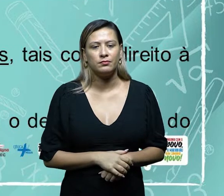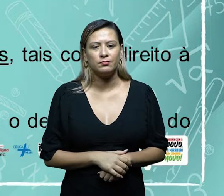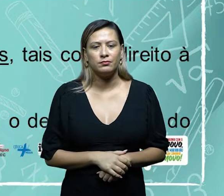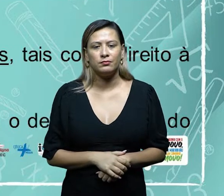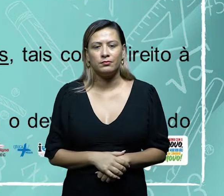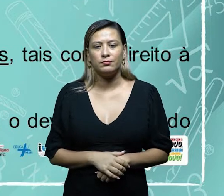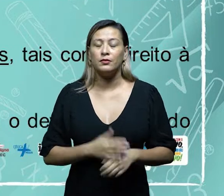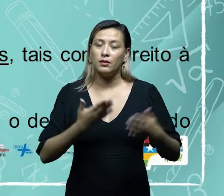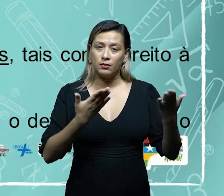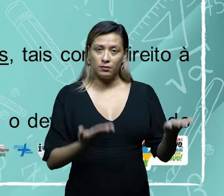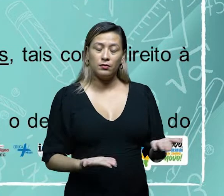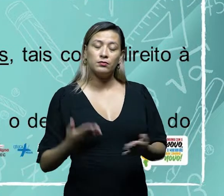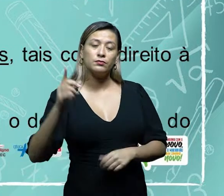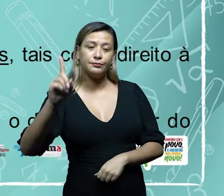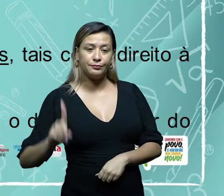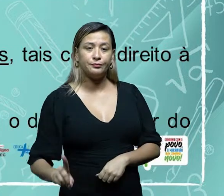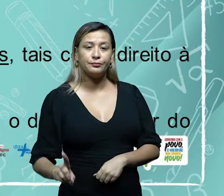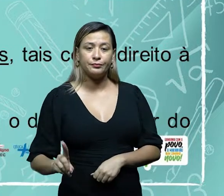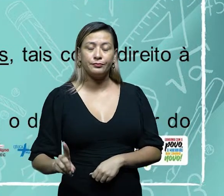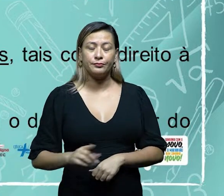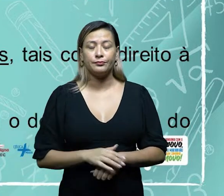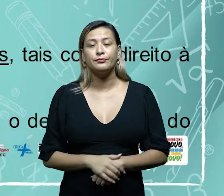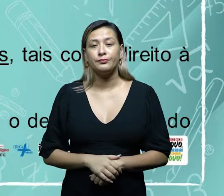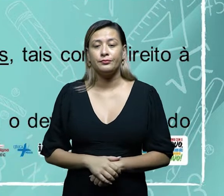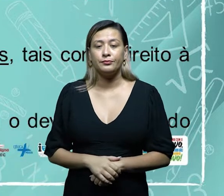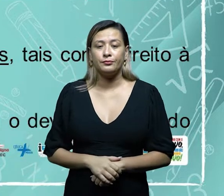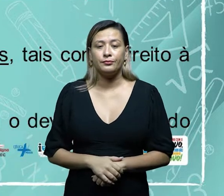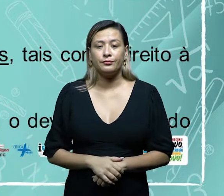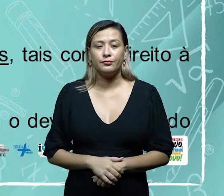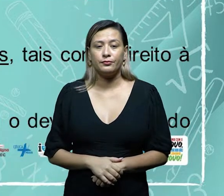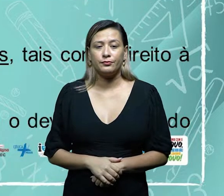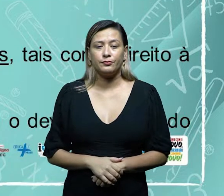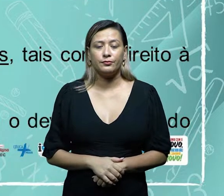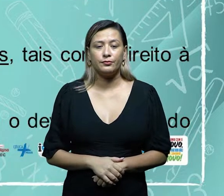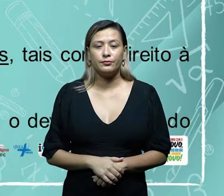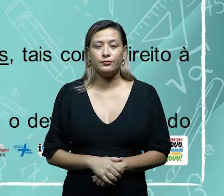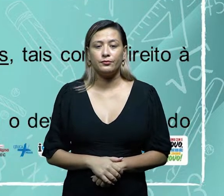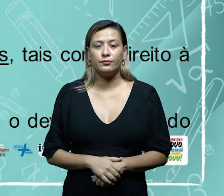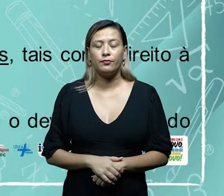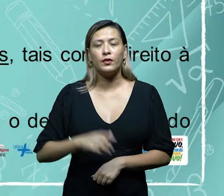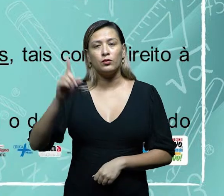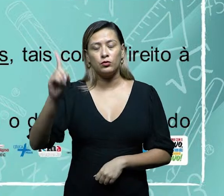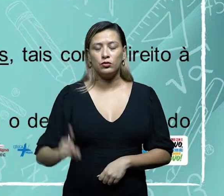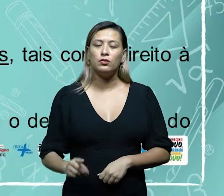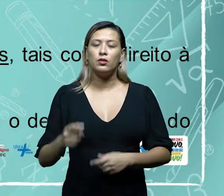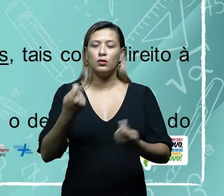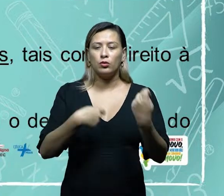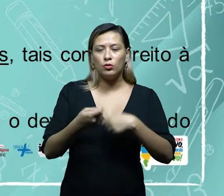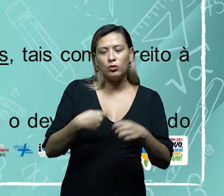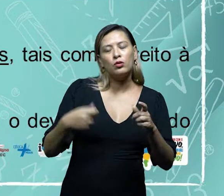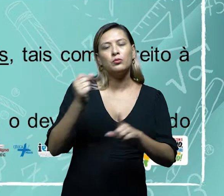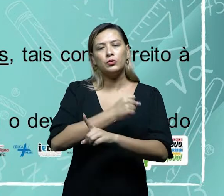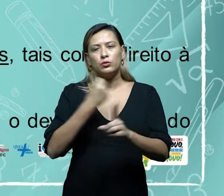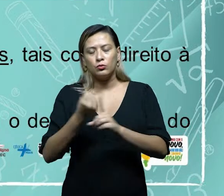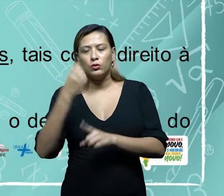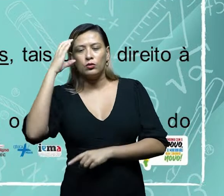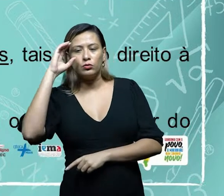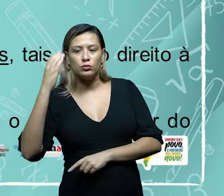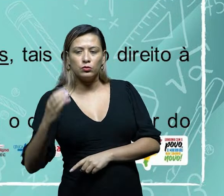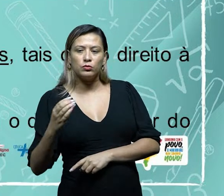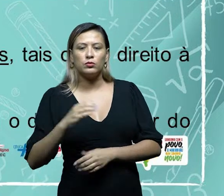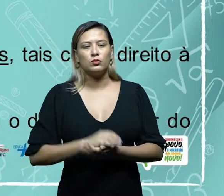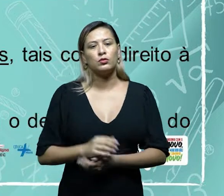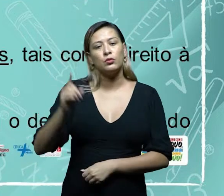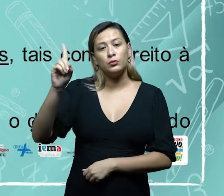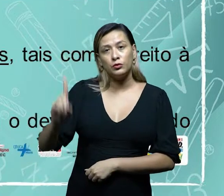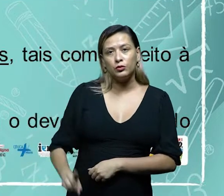essa dimensão de direito, né, como eu gosto de falar, trata-se dos direitos econômicos, sociais, culturais, tais como o